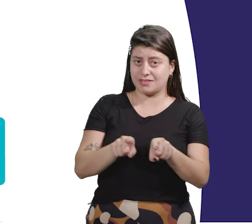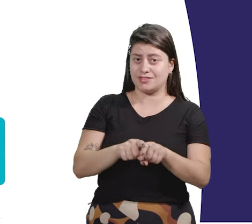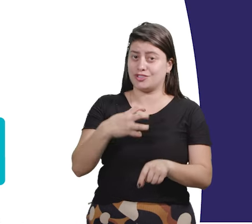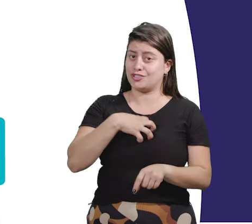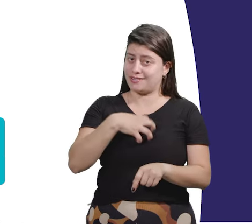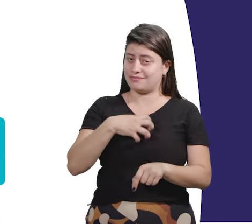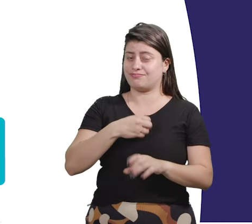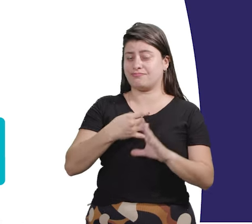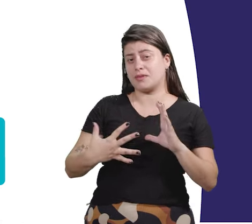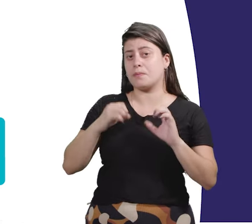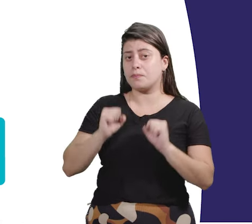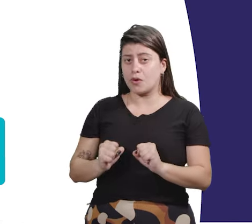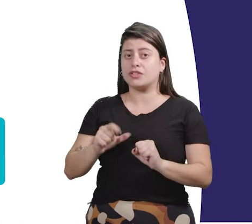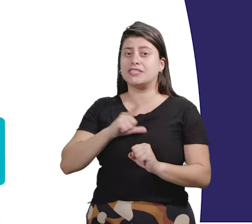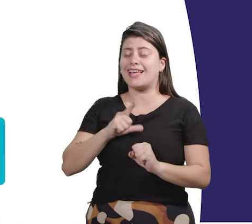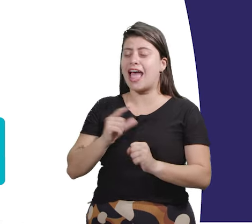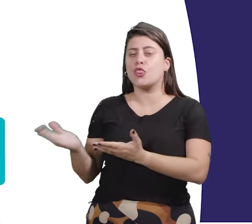sua adolescência ou na sua fase adulta